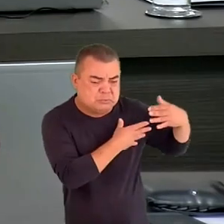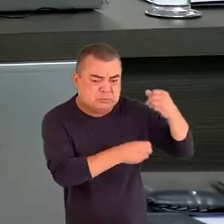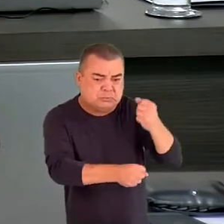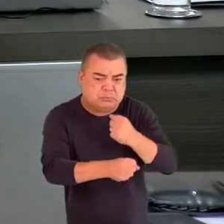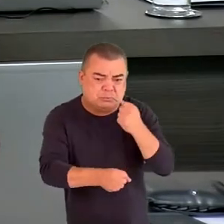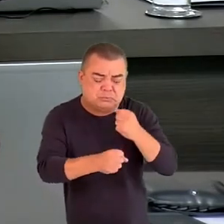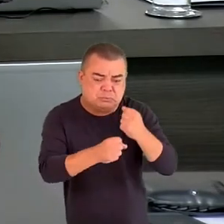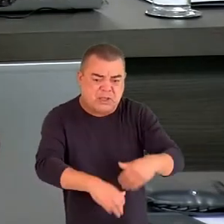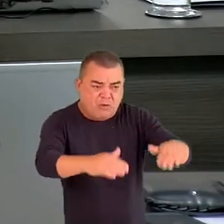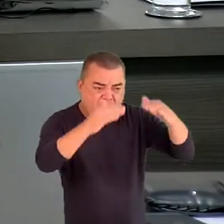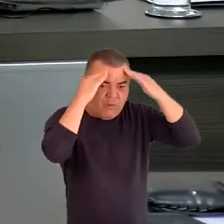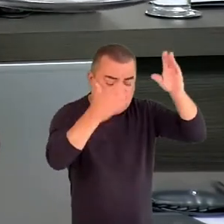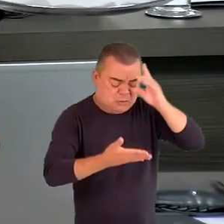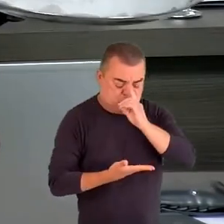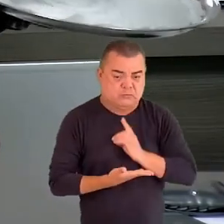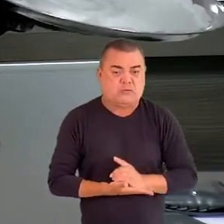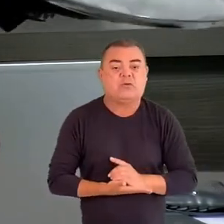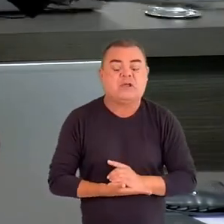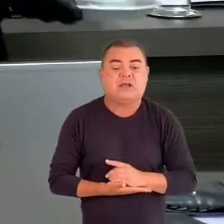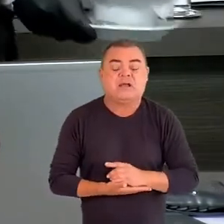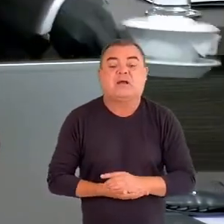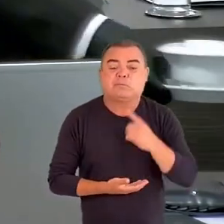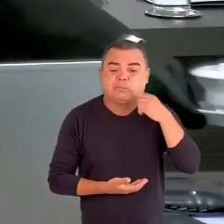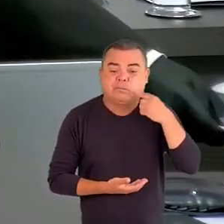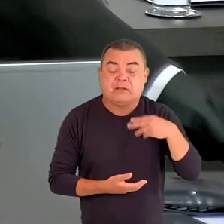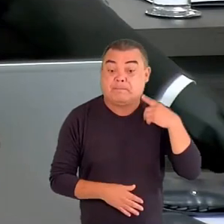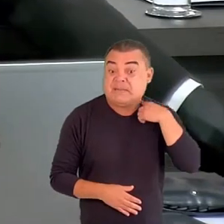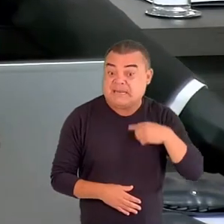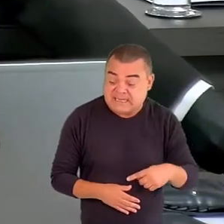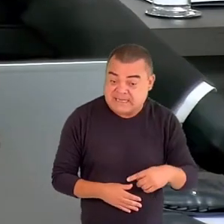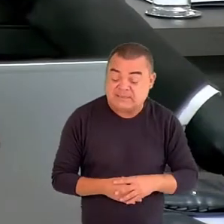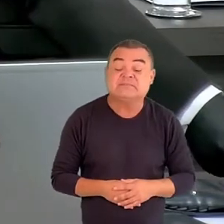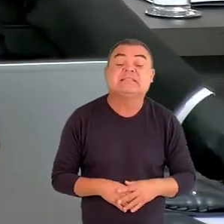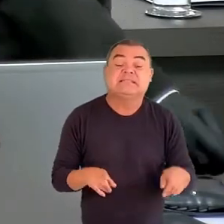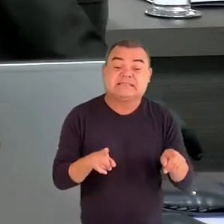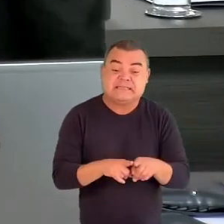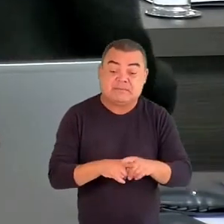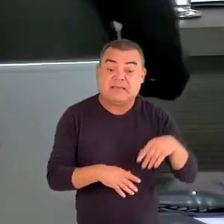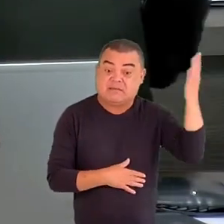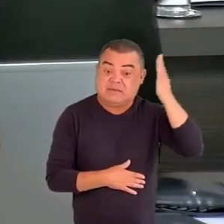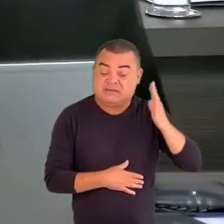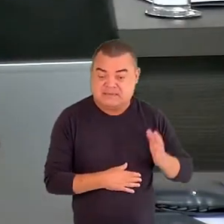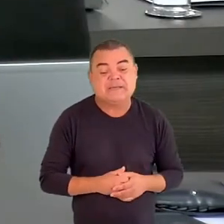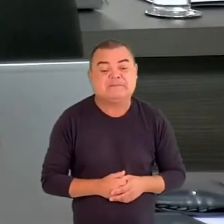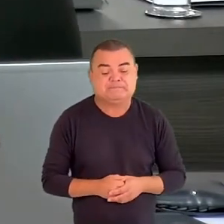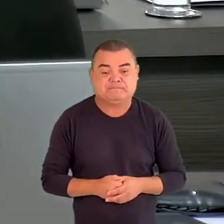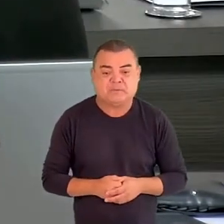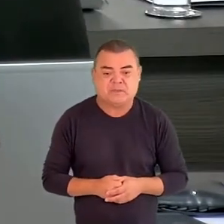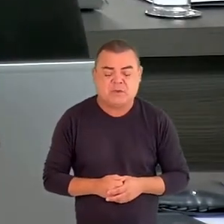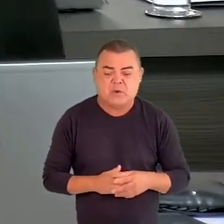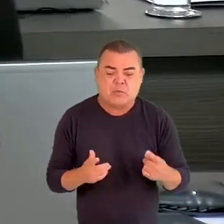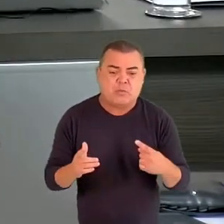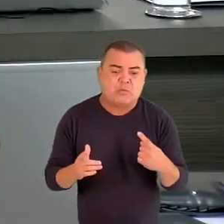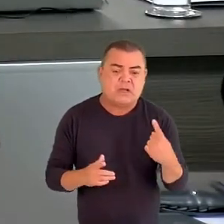e dignificou a advocacia mineira, honrou e dignificou a advocacia brasileira. Foi uma das mais